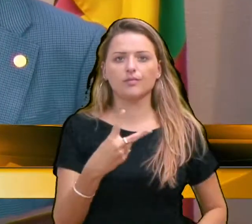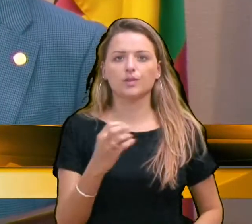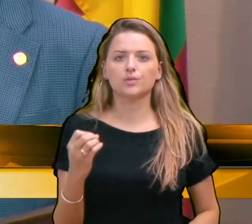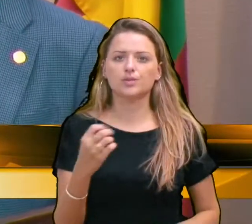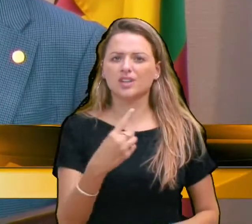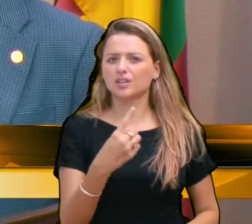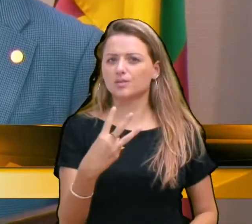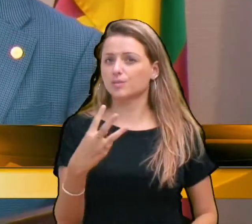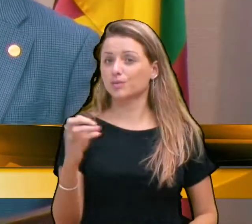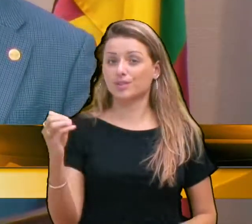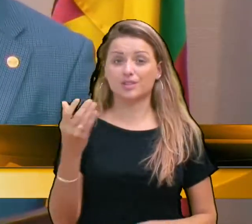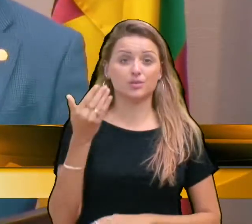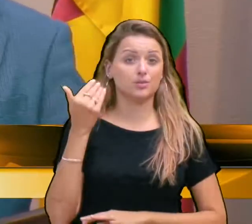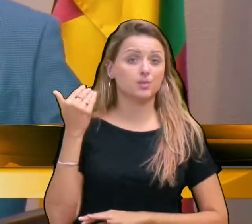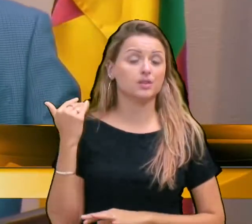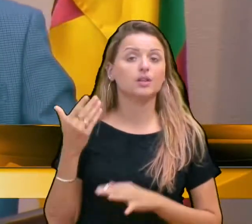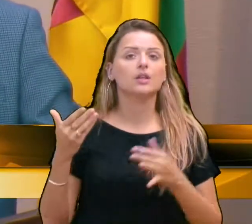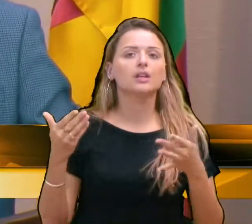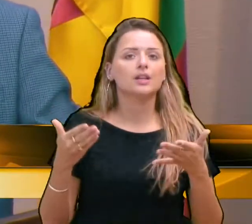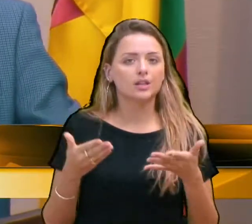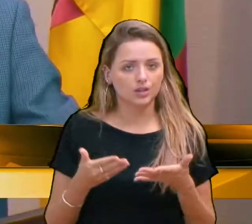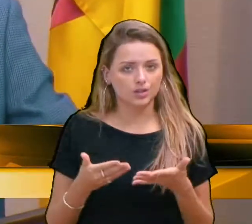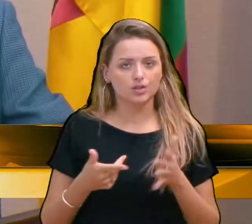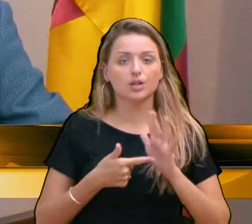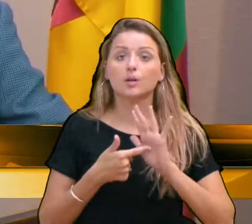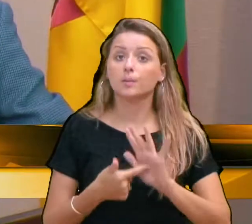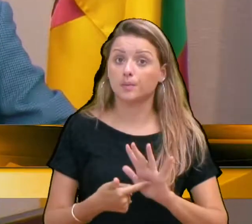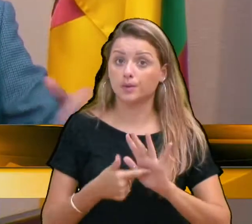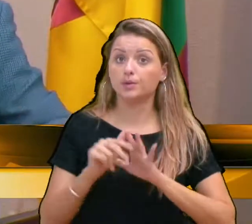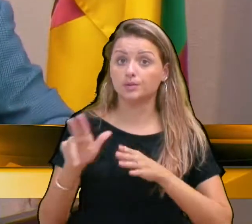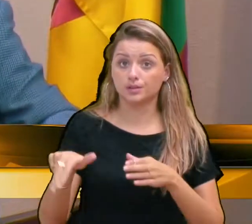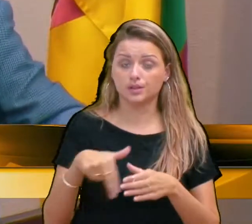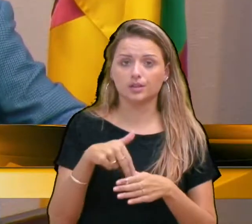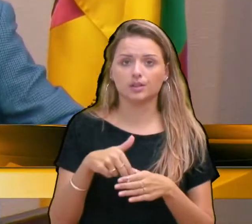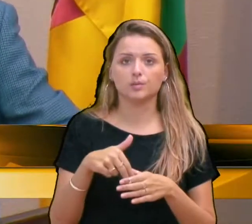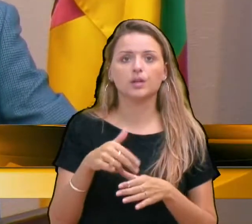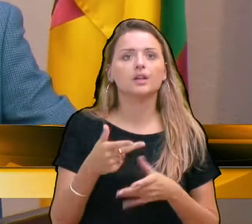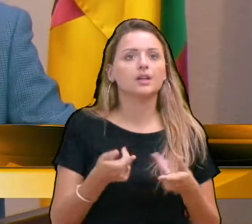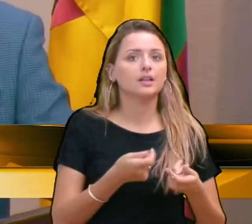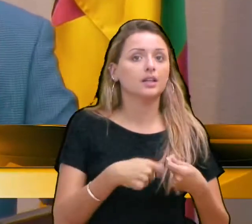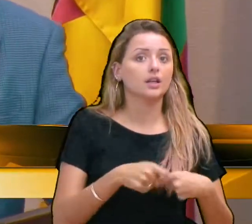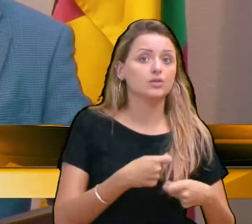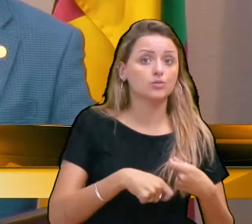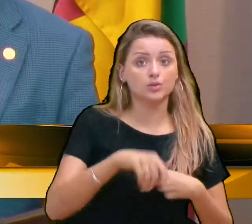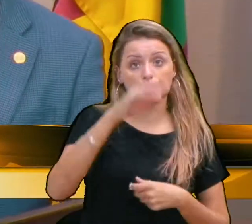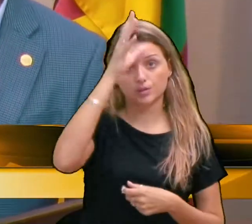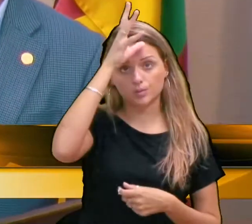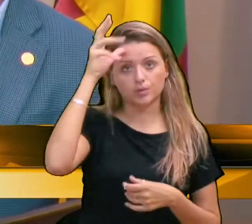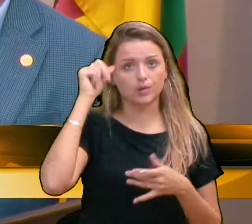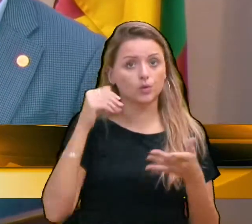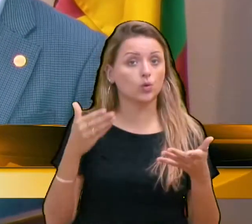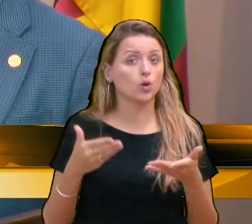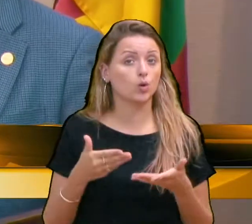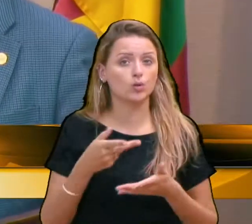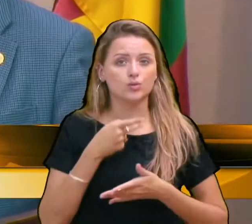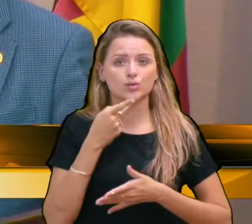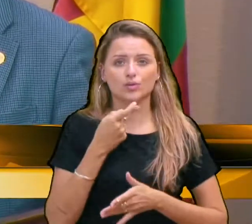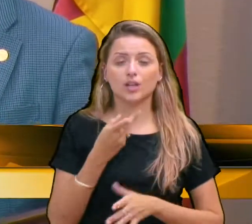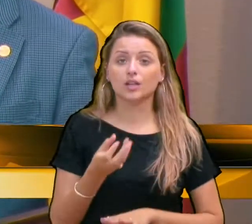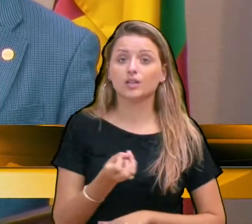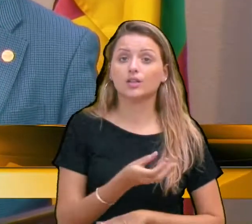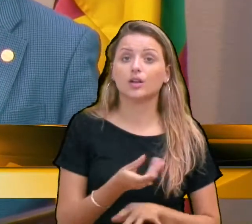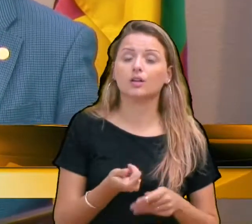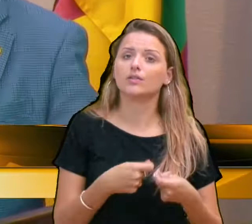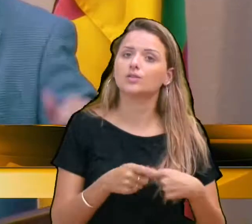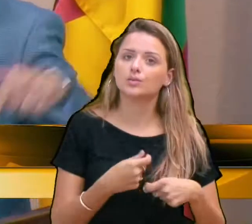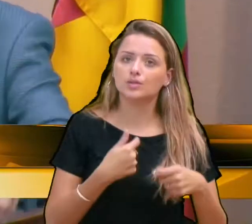1300. E já trouxe aqui de que esta administração que diz ser a nova administração,